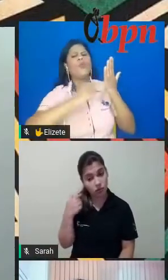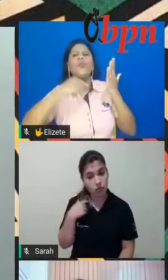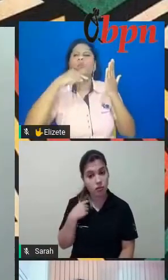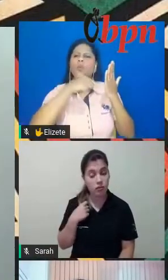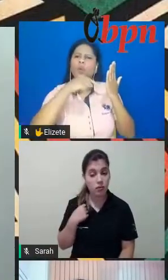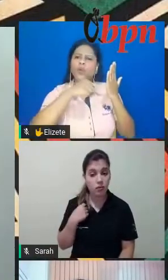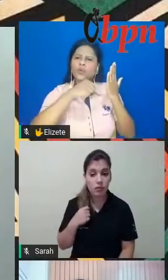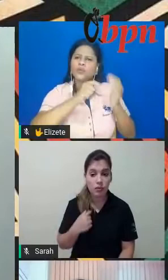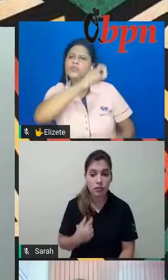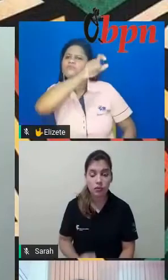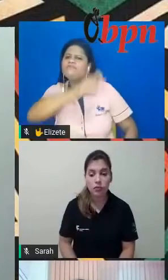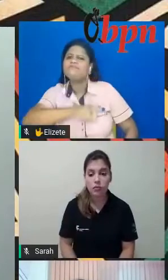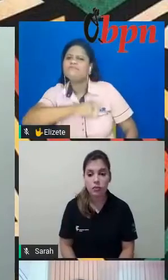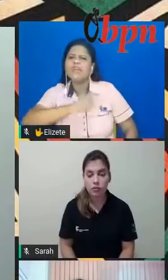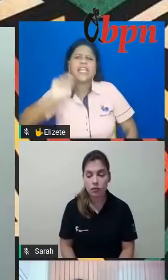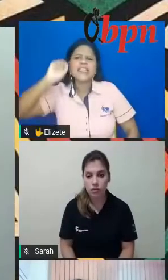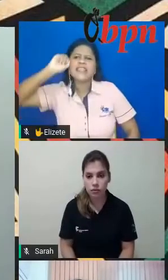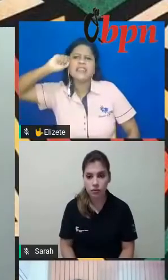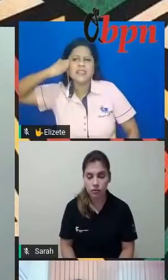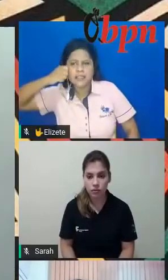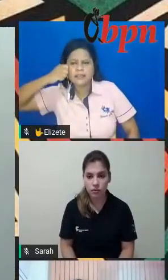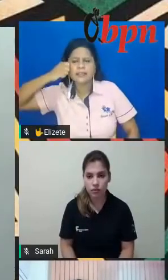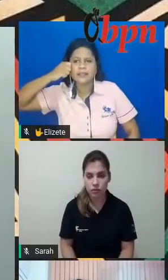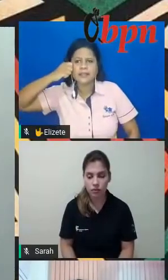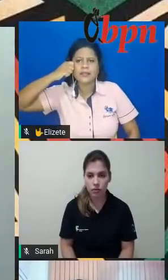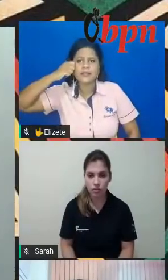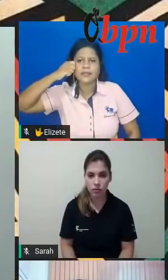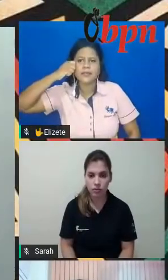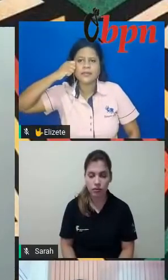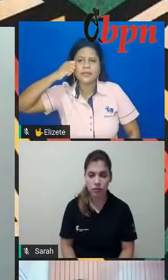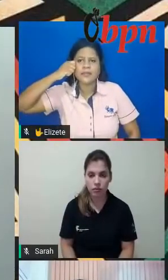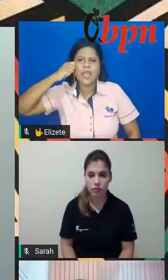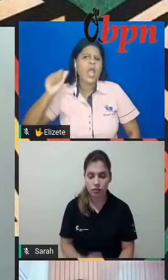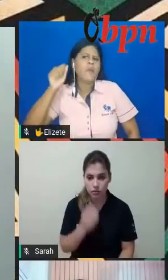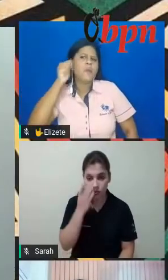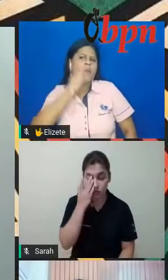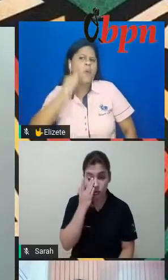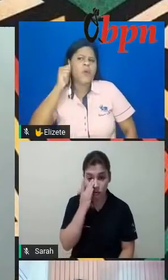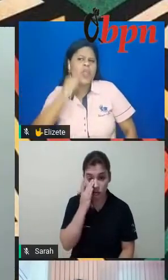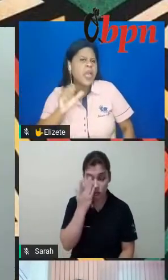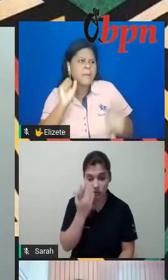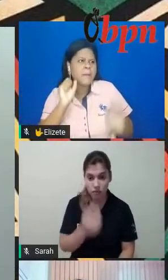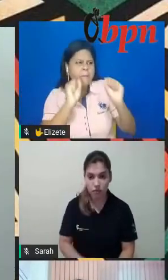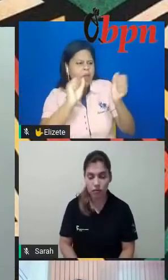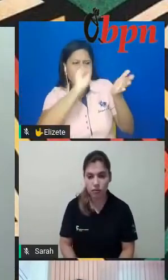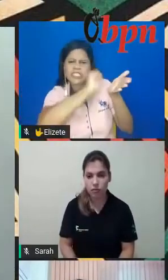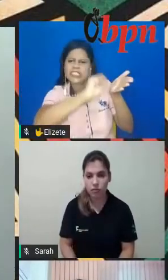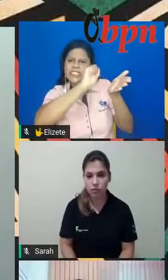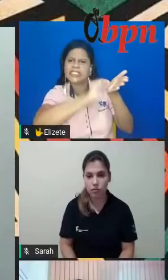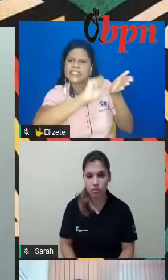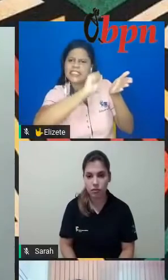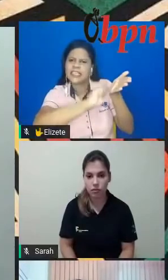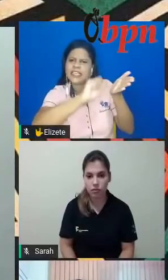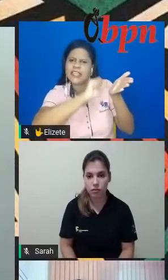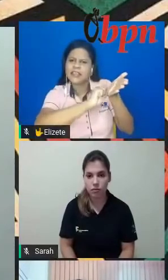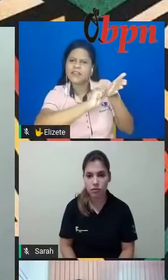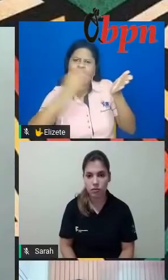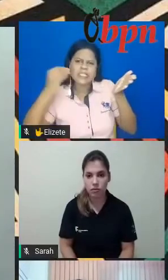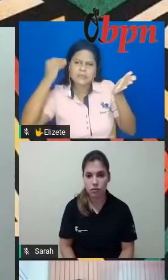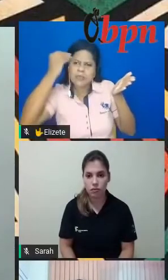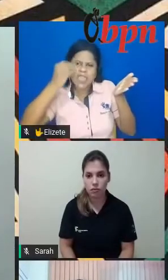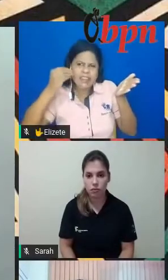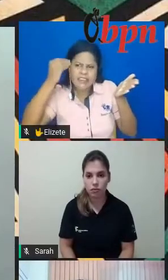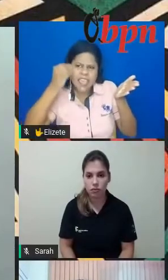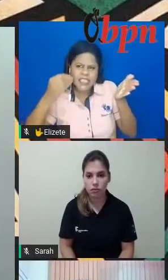o autor negro, as mulheres só podem escrever aquilo que elas viveram? Não